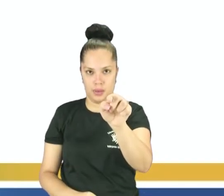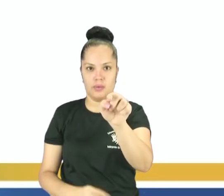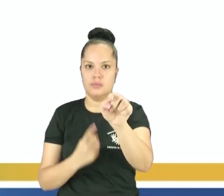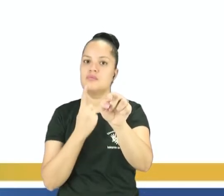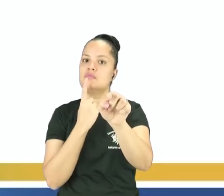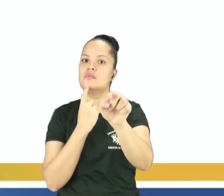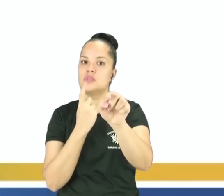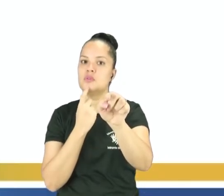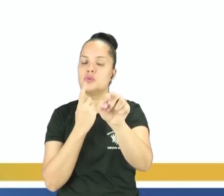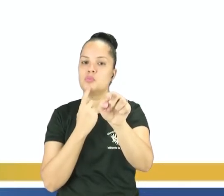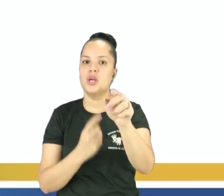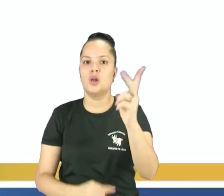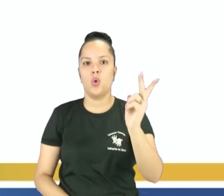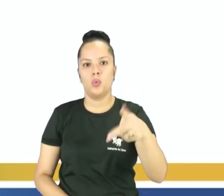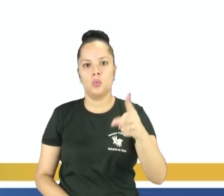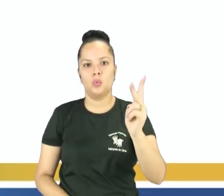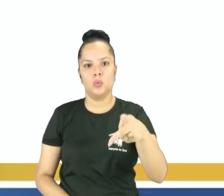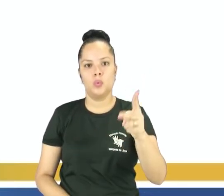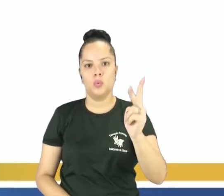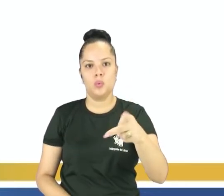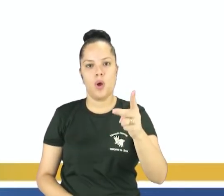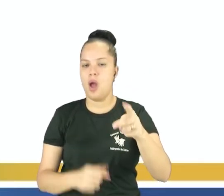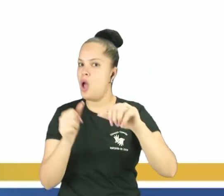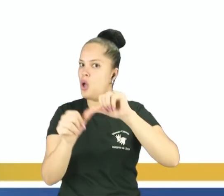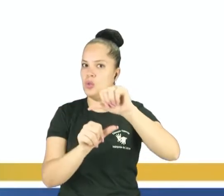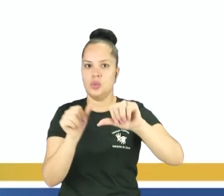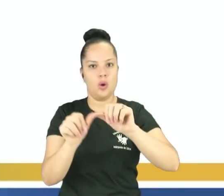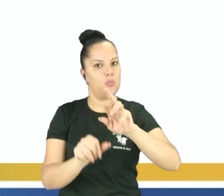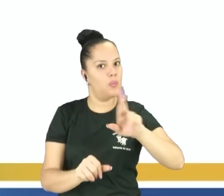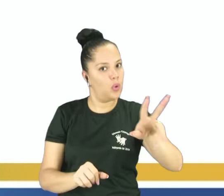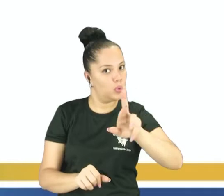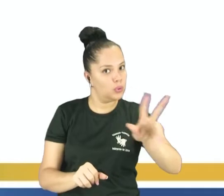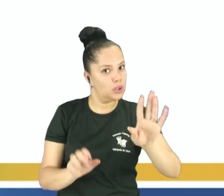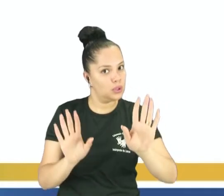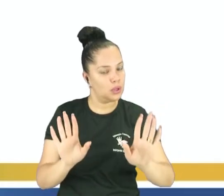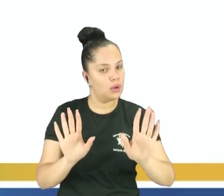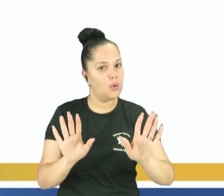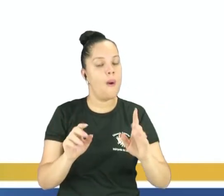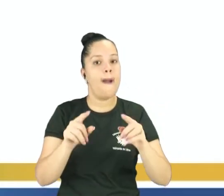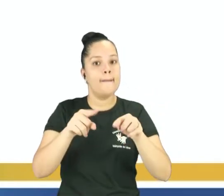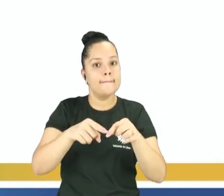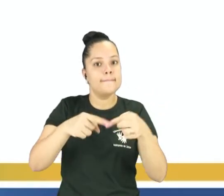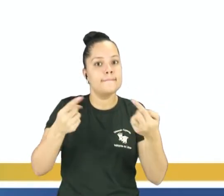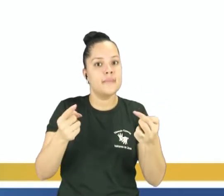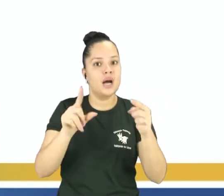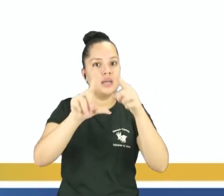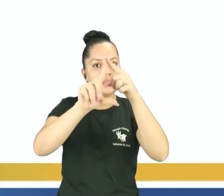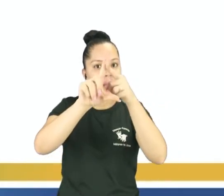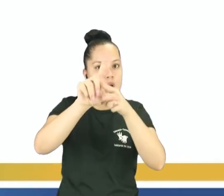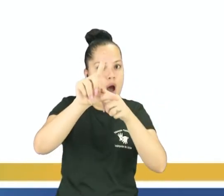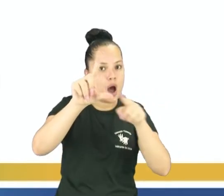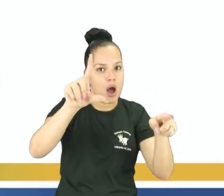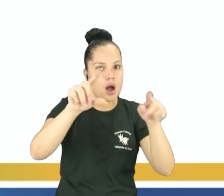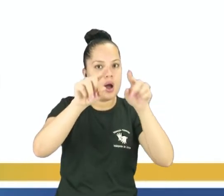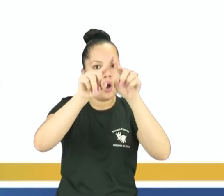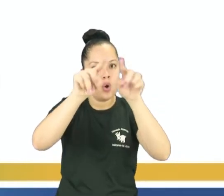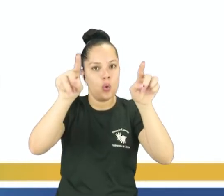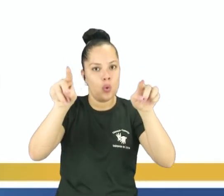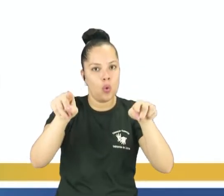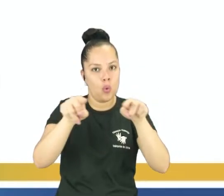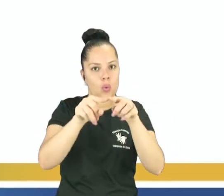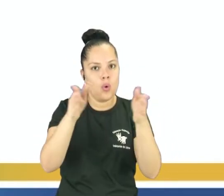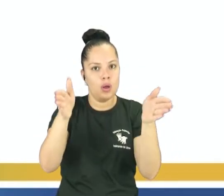por exemplo, ele é mantido constante. Além disso, o formato, o tamanho e os ângulos são mantidos constantes.